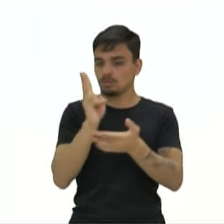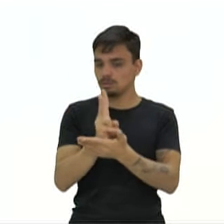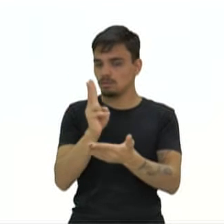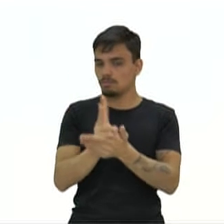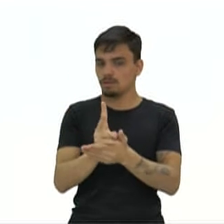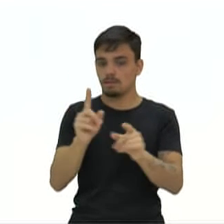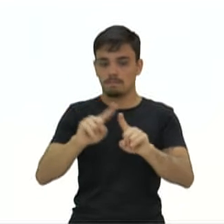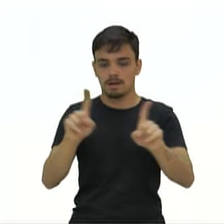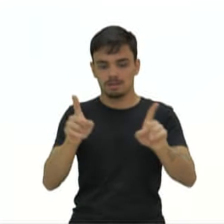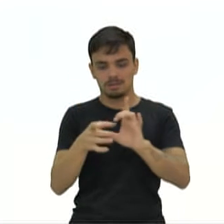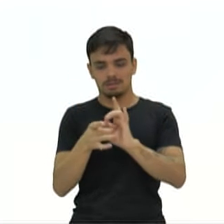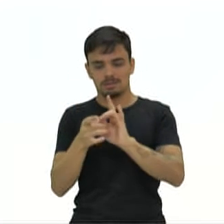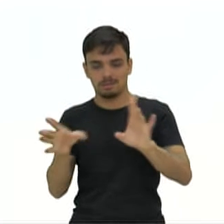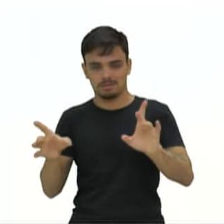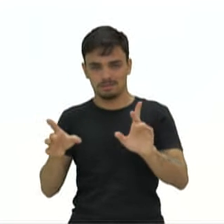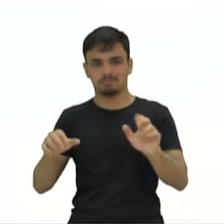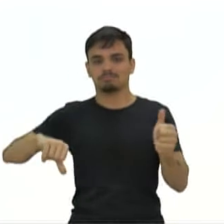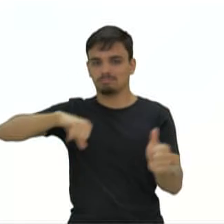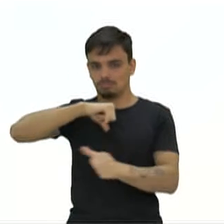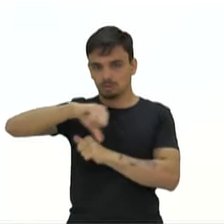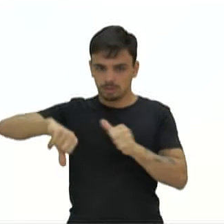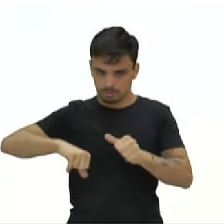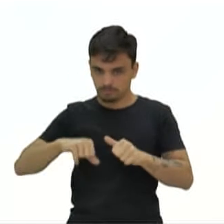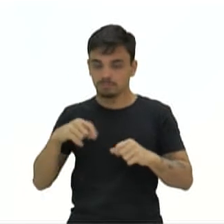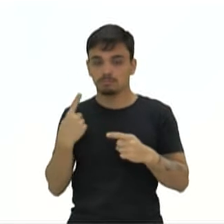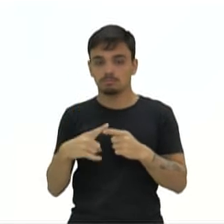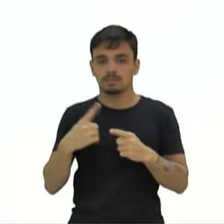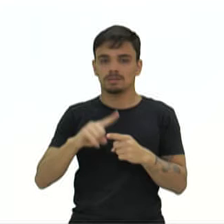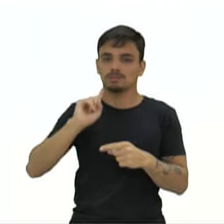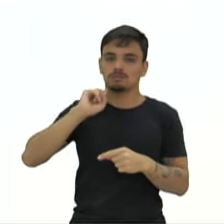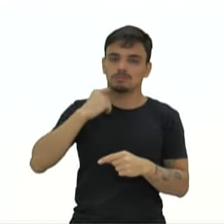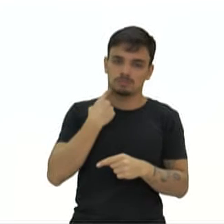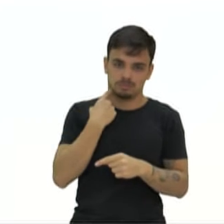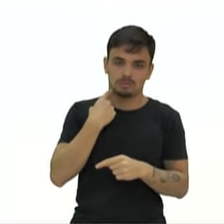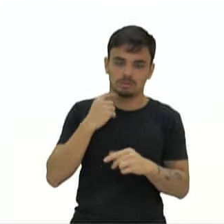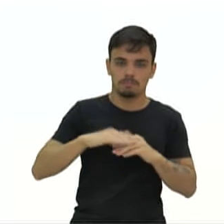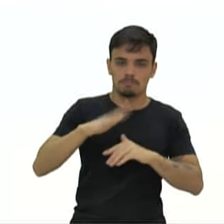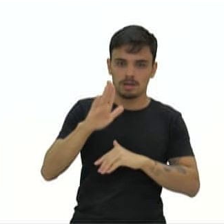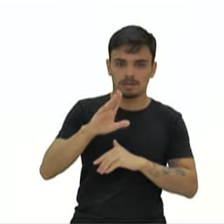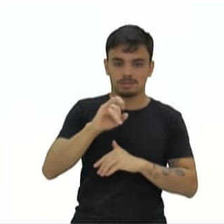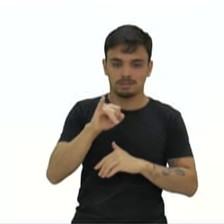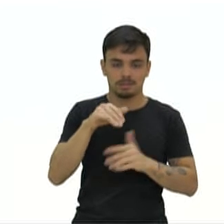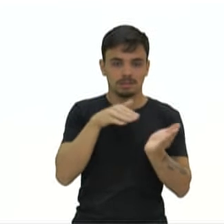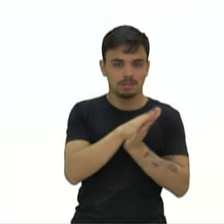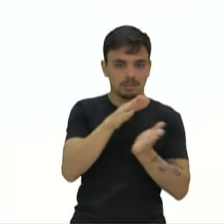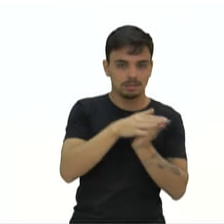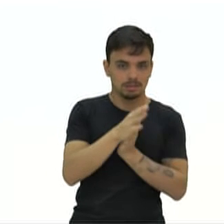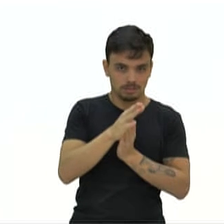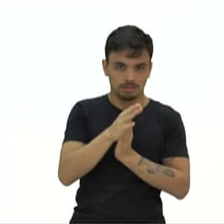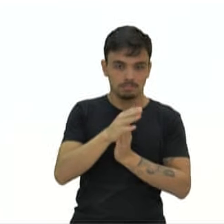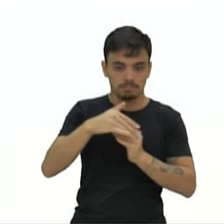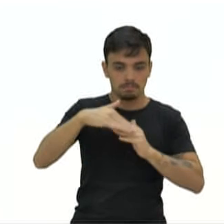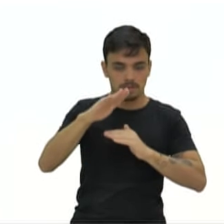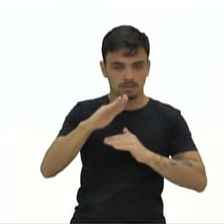quantidade disponível é que muda, porque poluímos mais quando consumimos mais, quando usamos mais recursos, quando